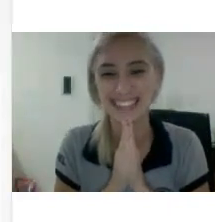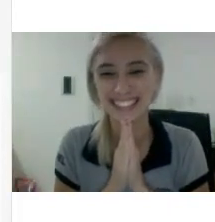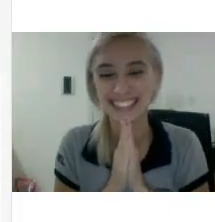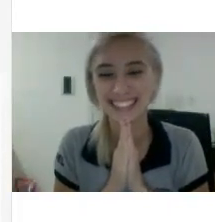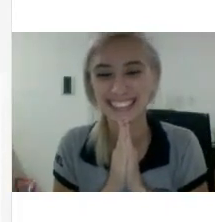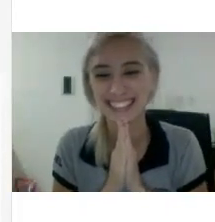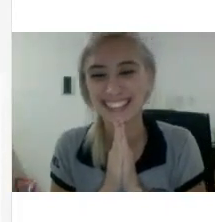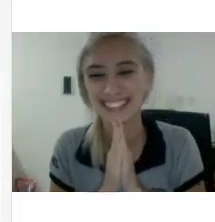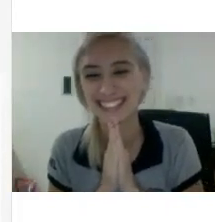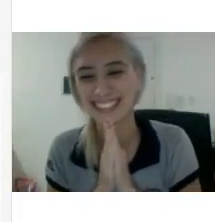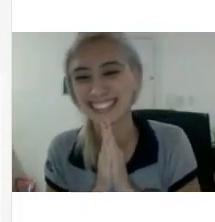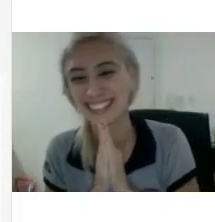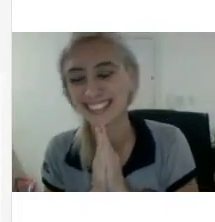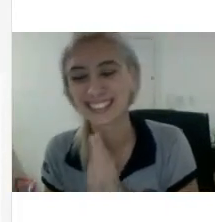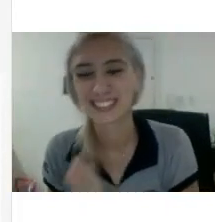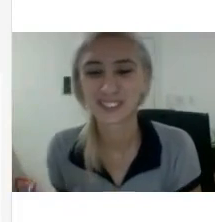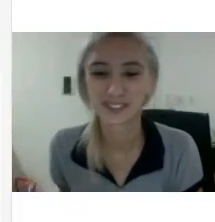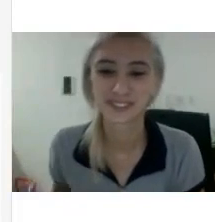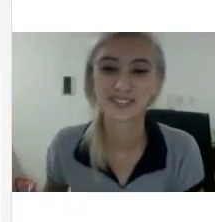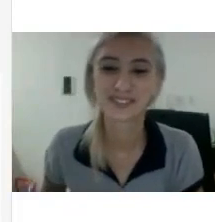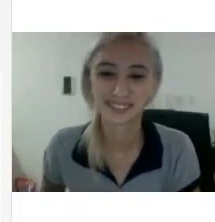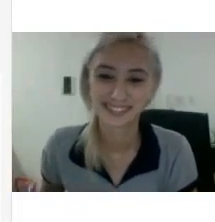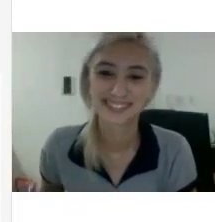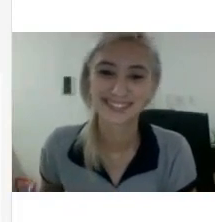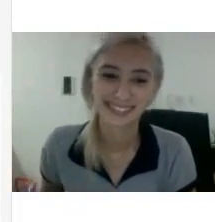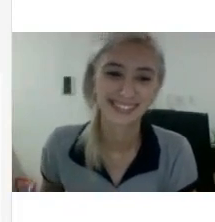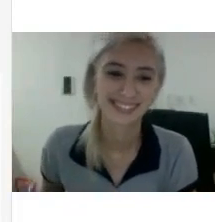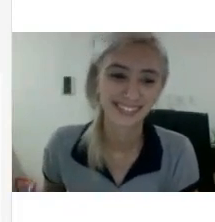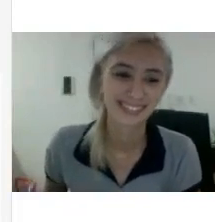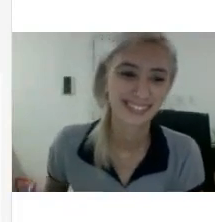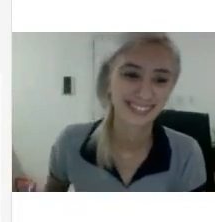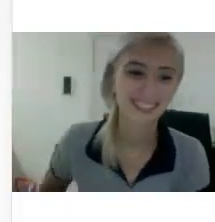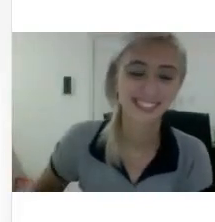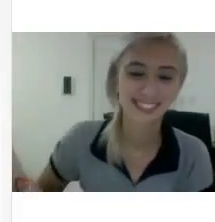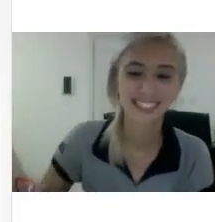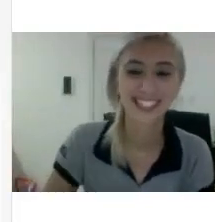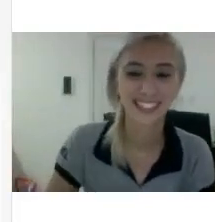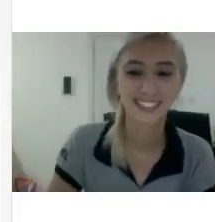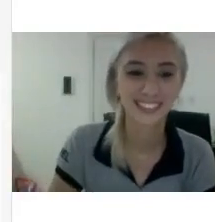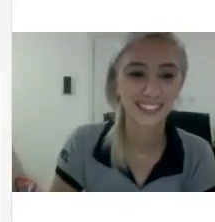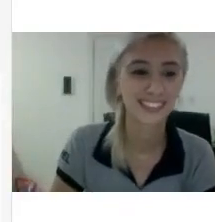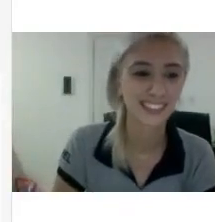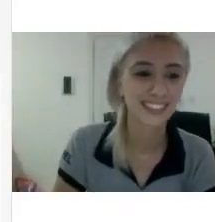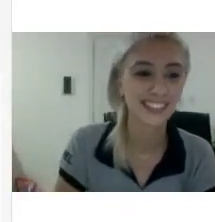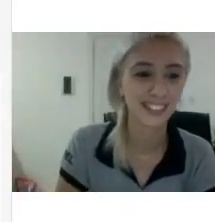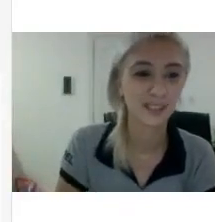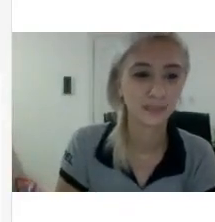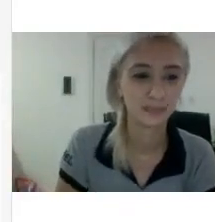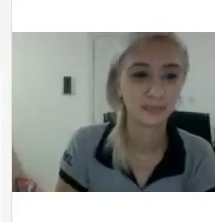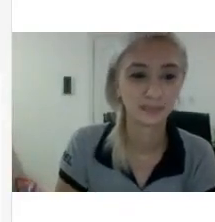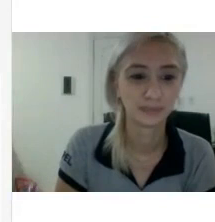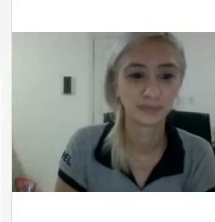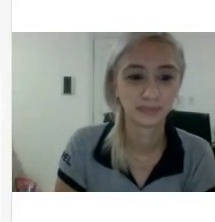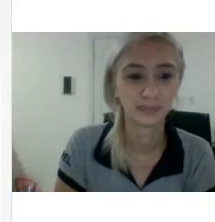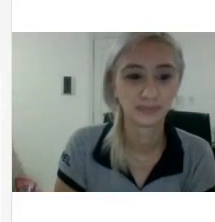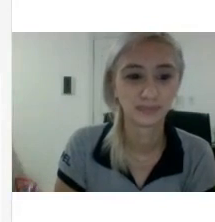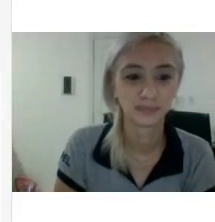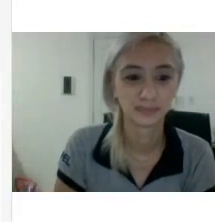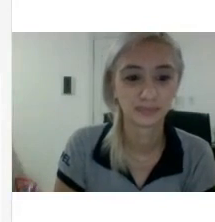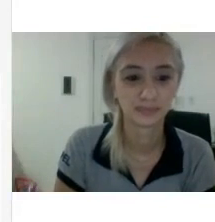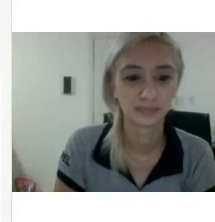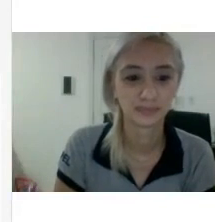do ENAC é que a gente tem agora, né? Desde das 3 últimas edições, a gente tem apresentações de trabalho, que foi uma...